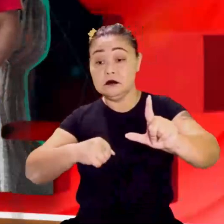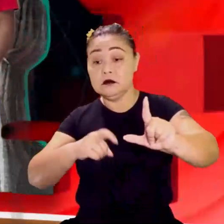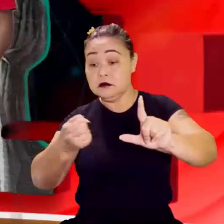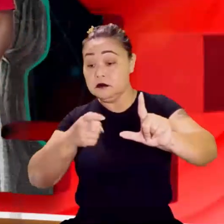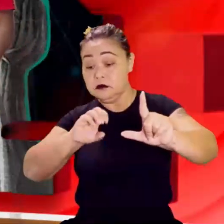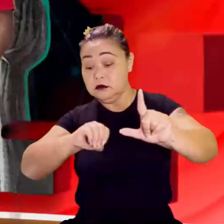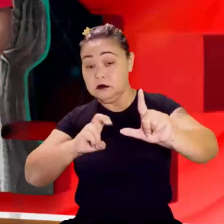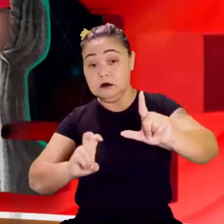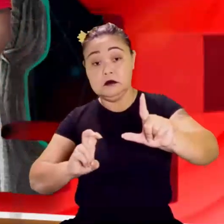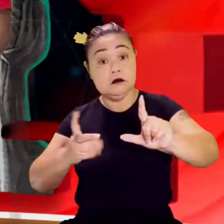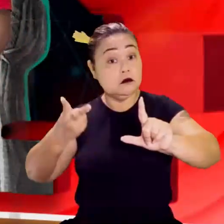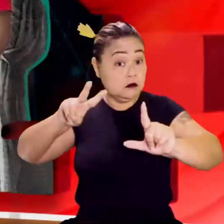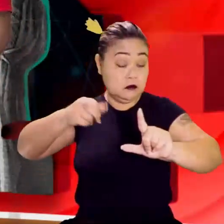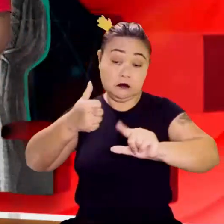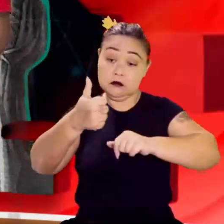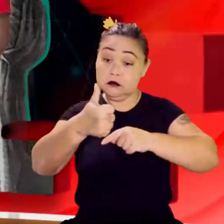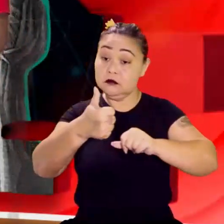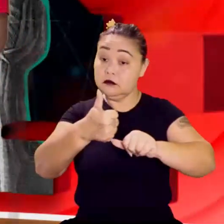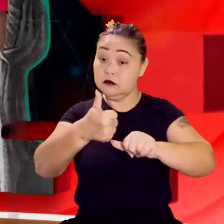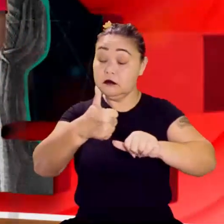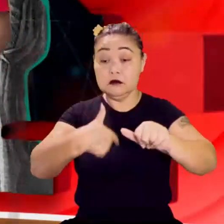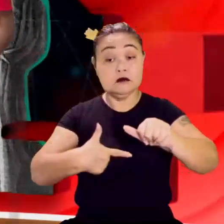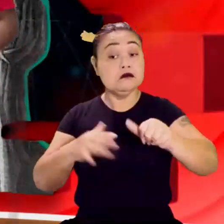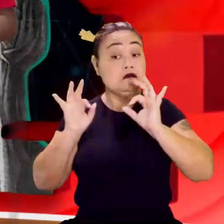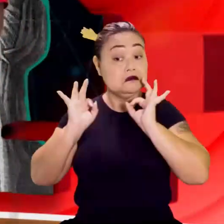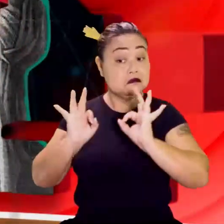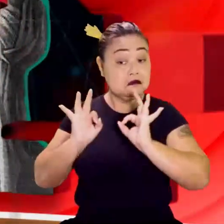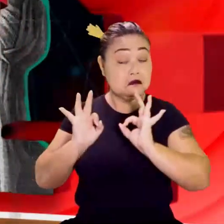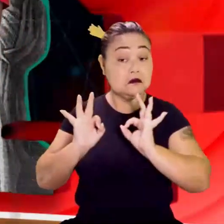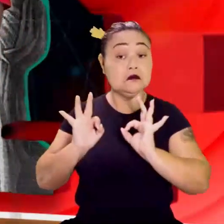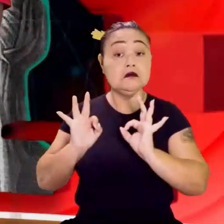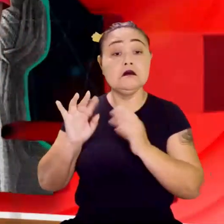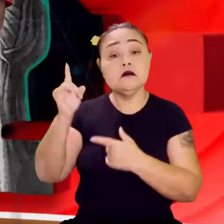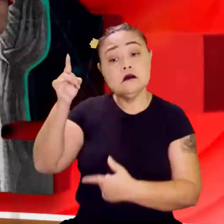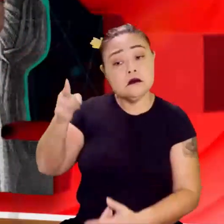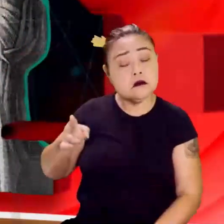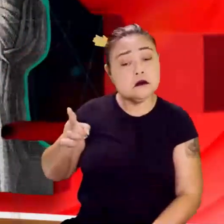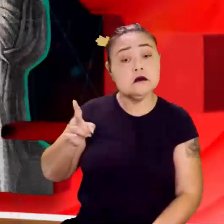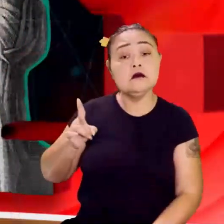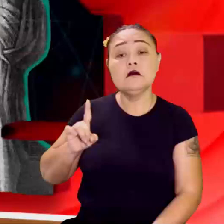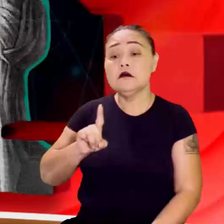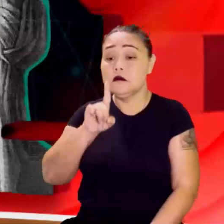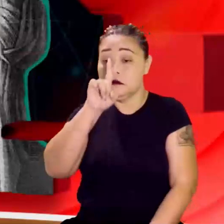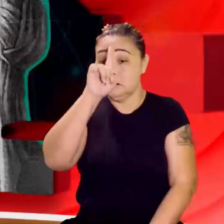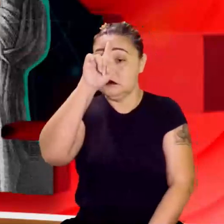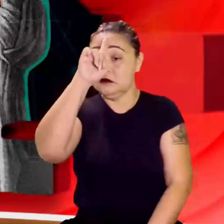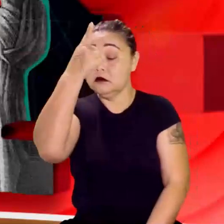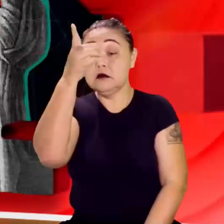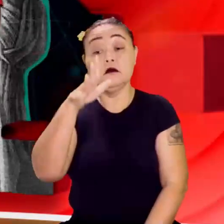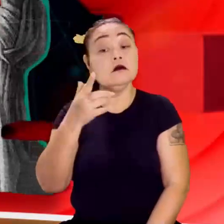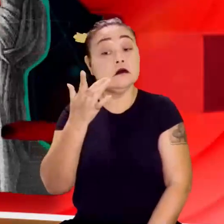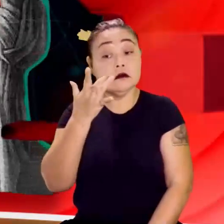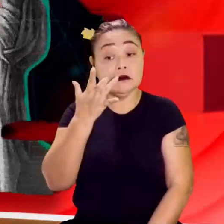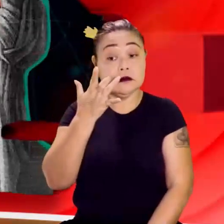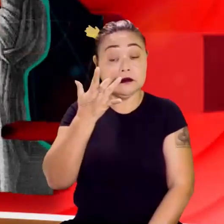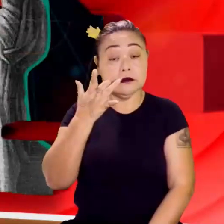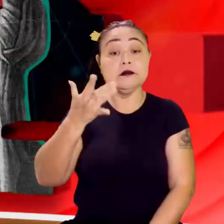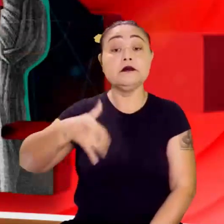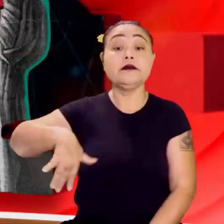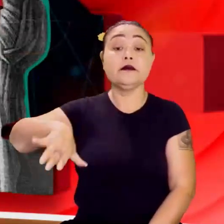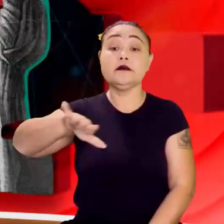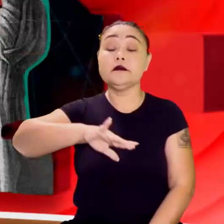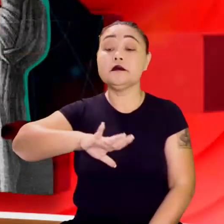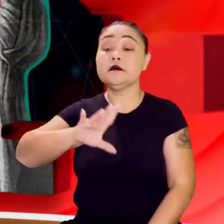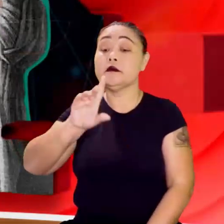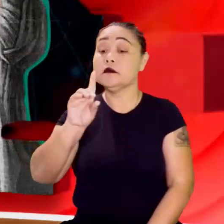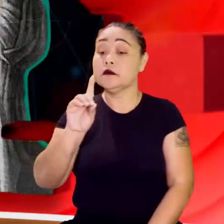na base 0,5. É 1 sobre 2. Perfeito. Né? E aí poderíamos criar uma outra situação aqui com relação ao